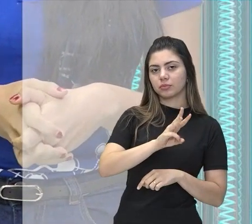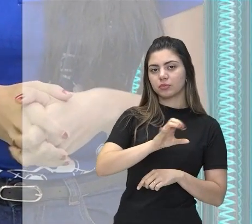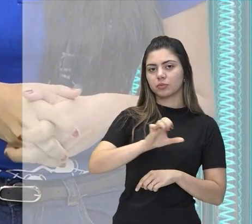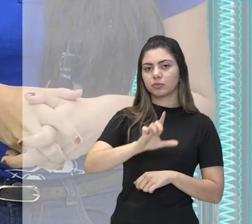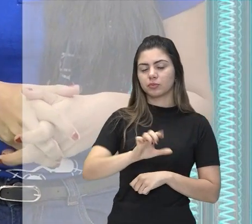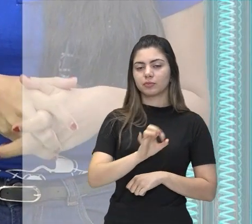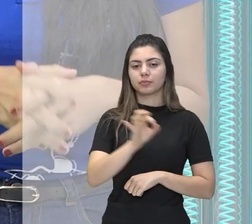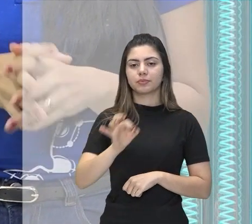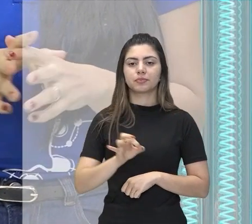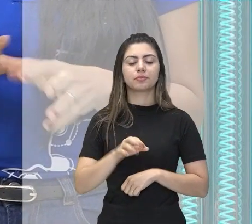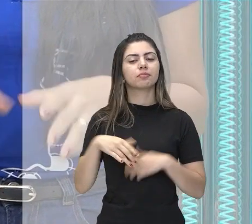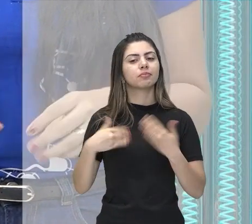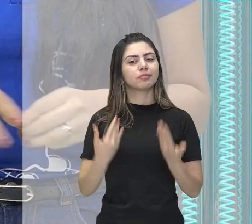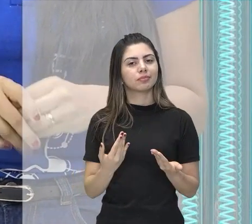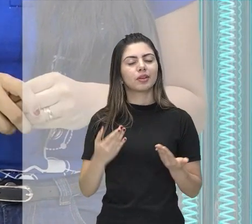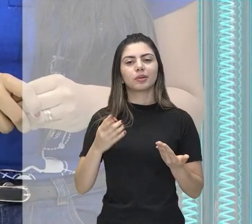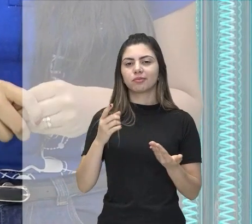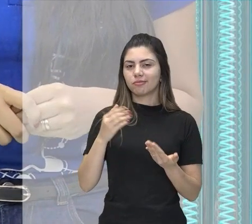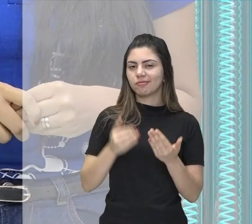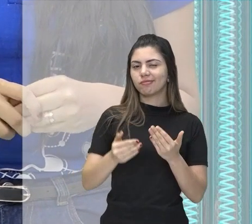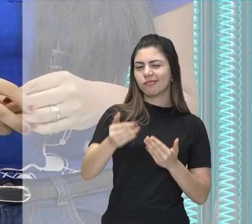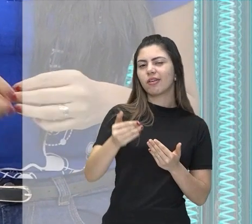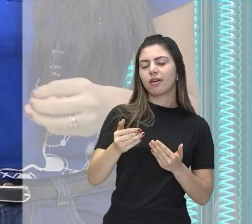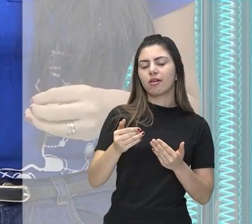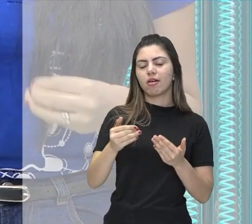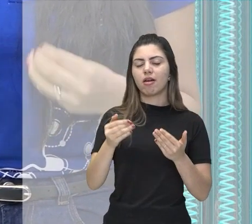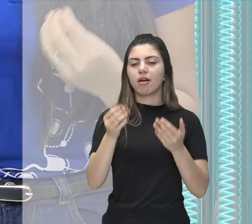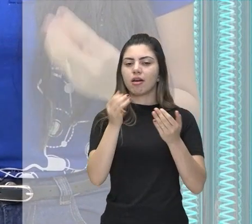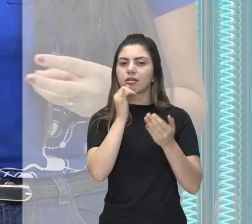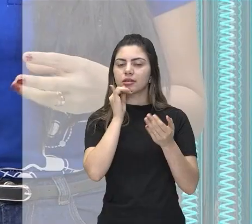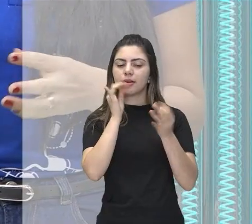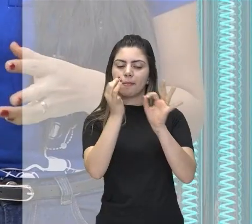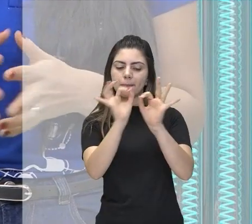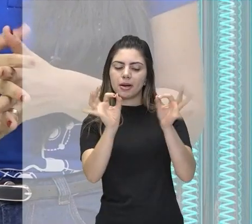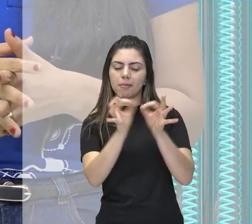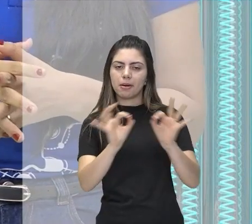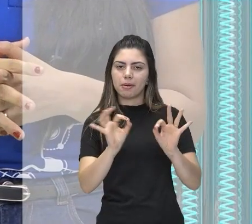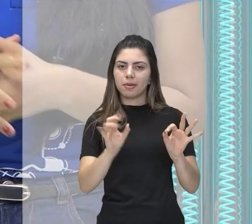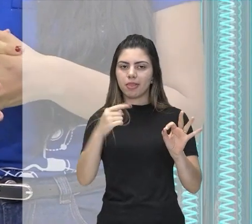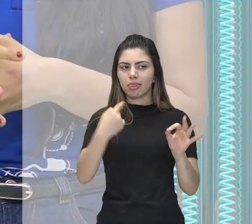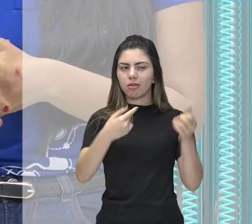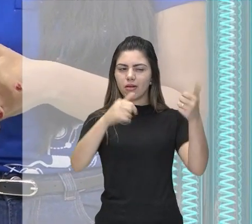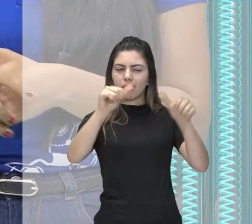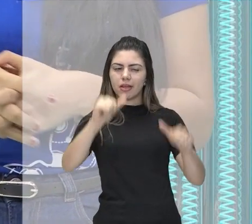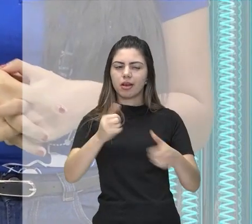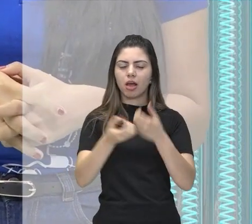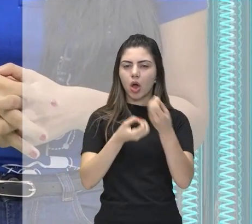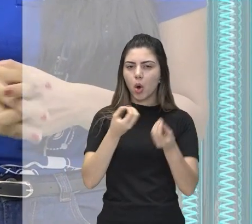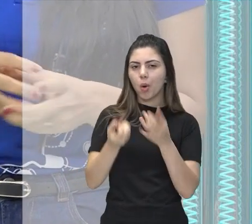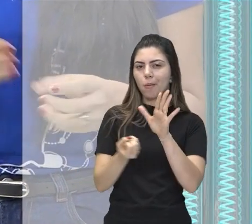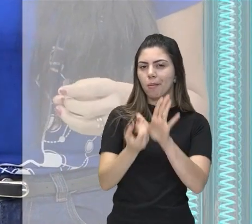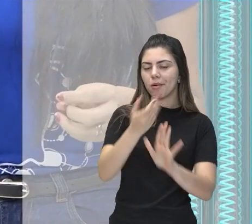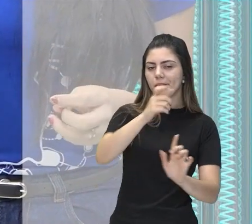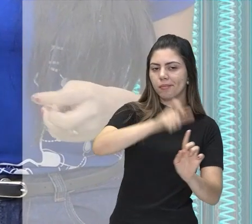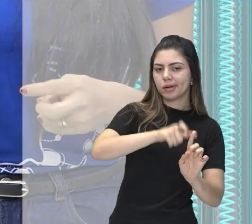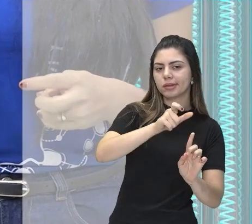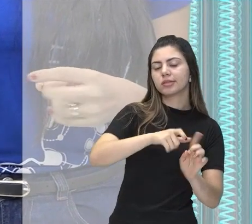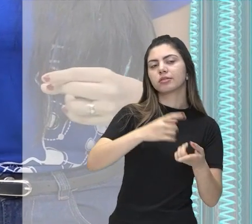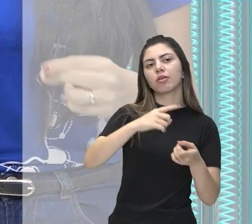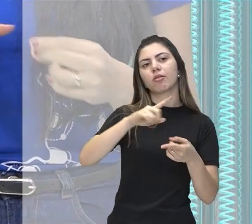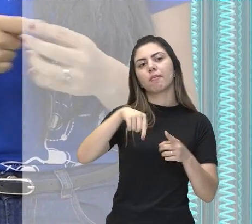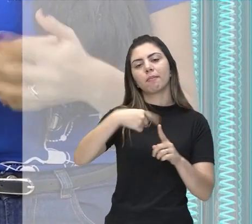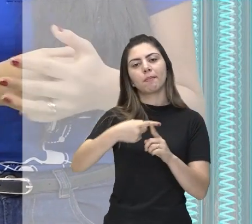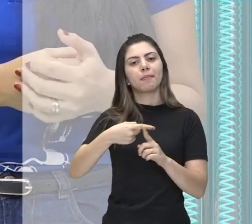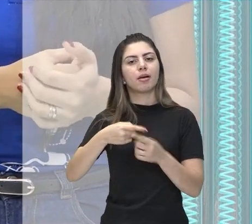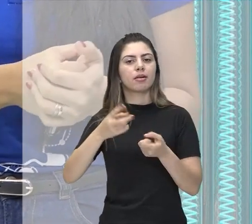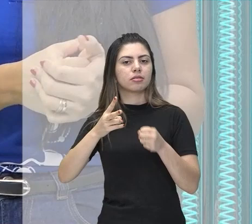nós vamos ver alguns exemplos, analisar passo a passo, né, cada um deles, o sujeito, o verbo,